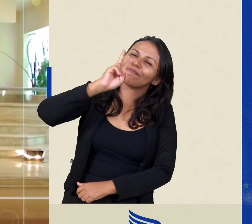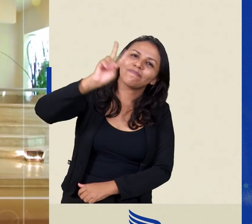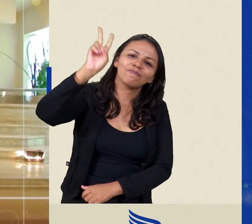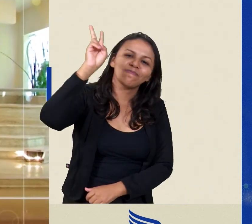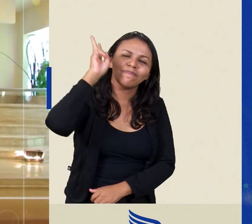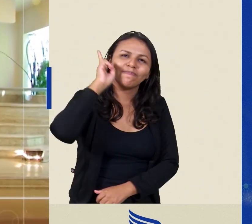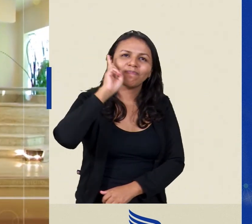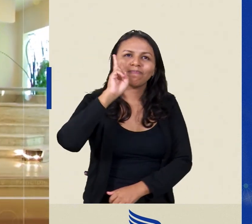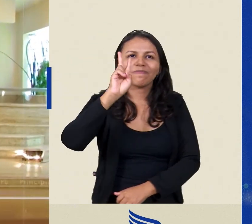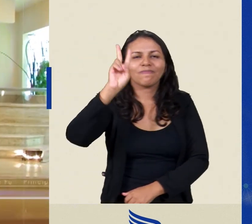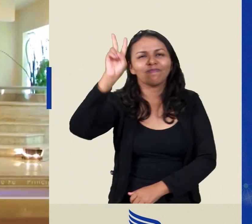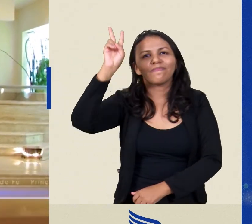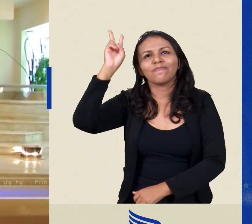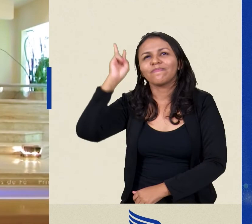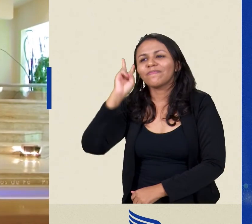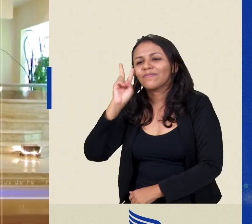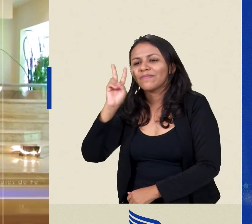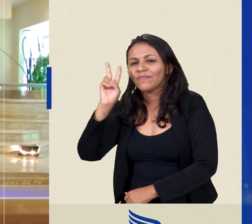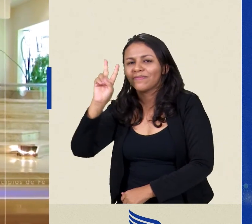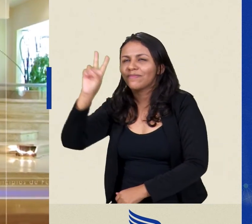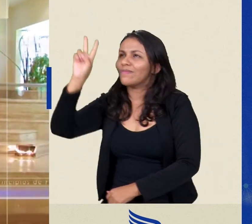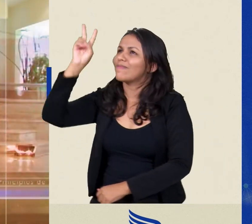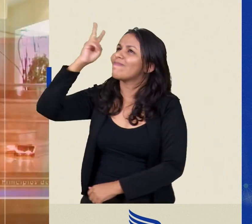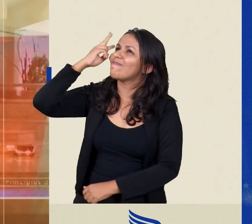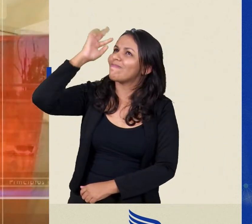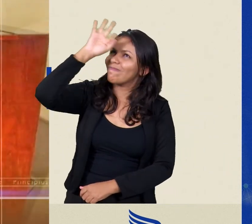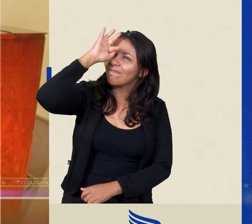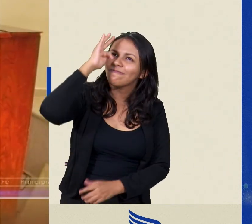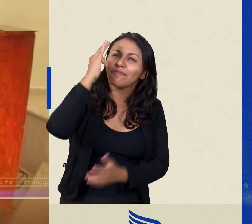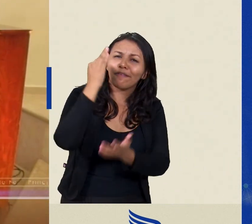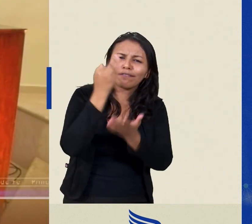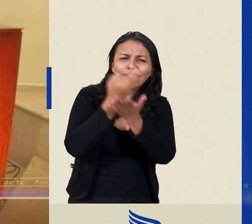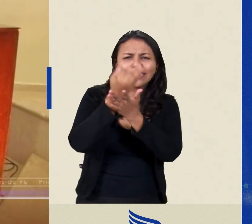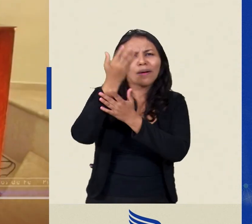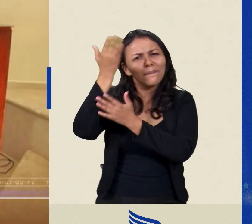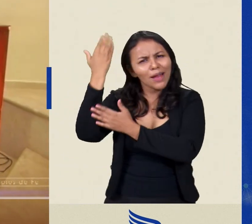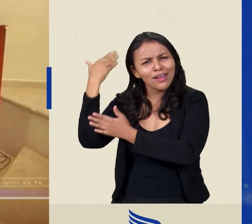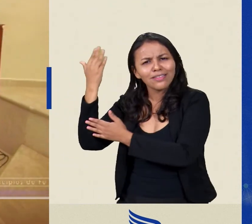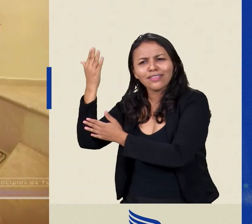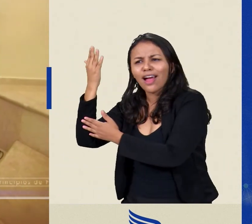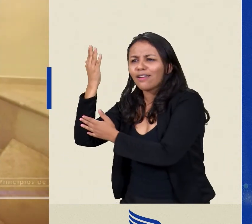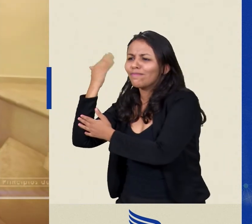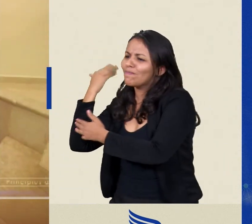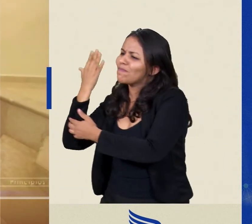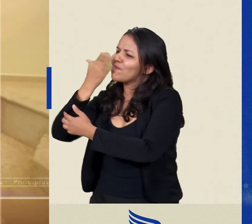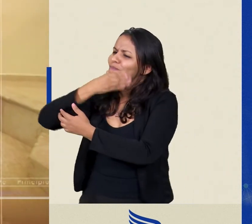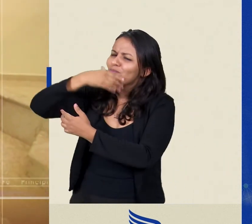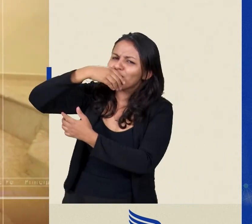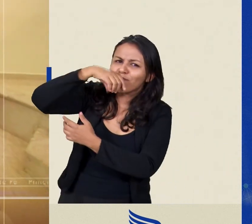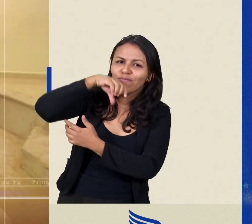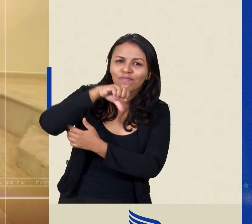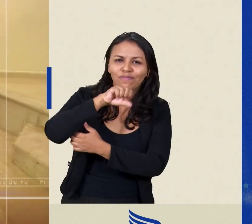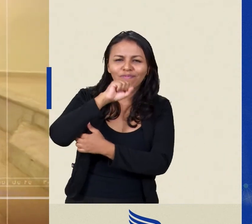quando nos lembra a antiga fé que